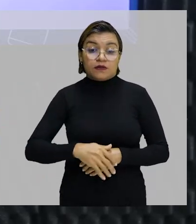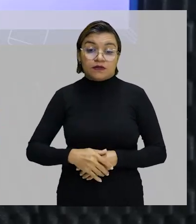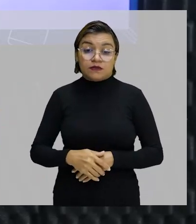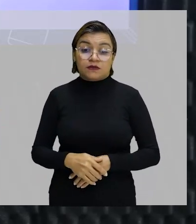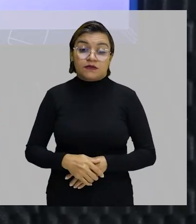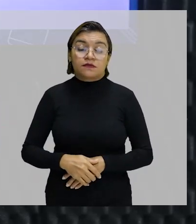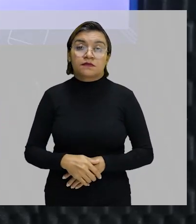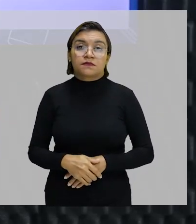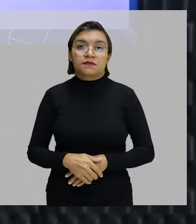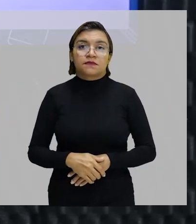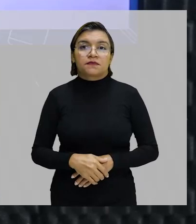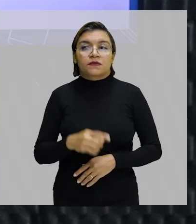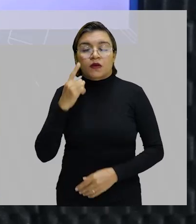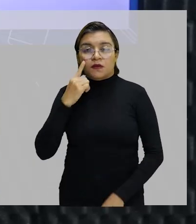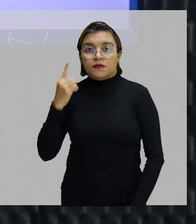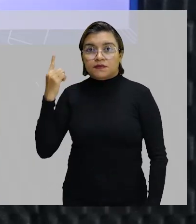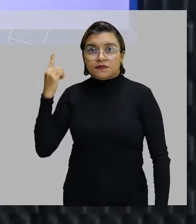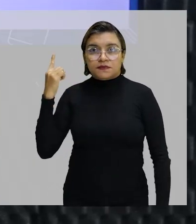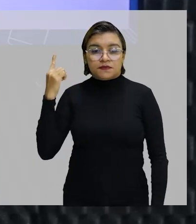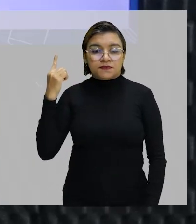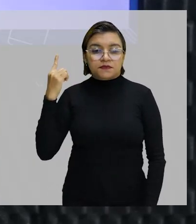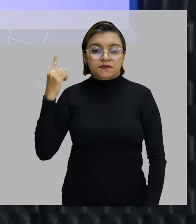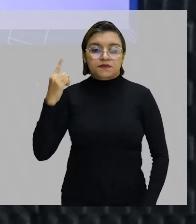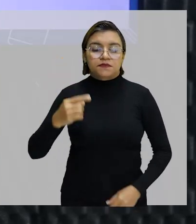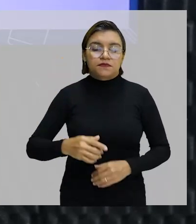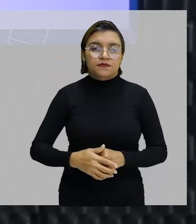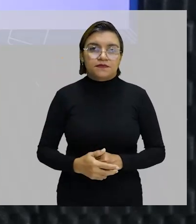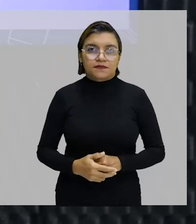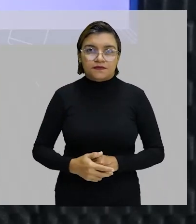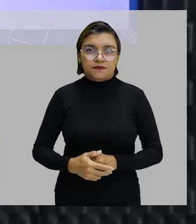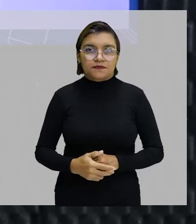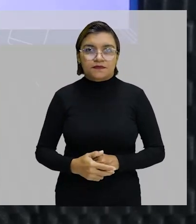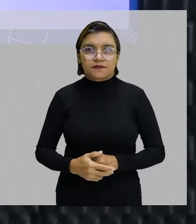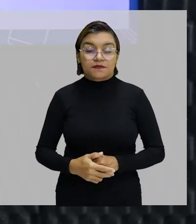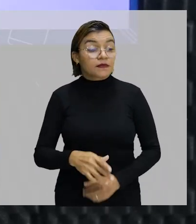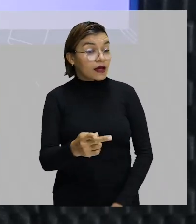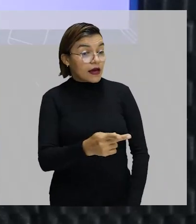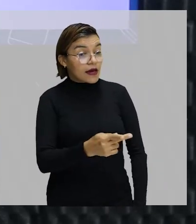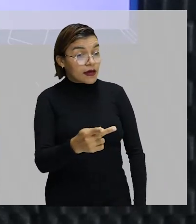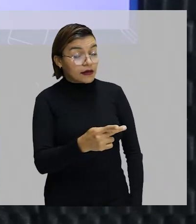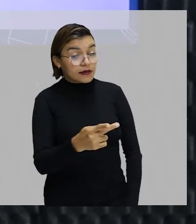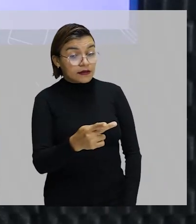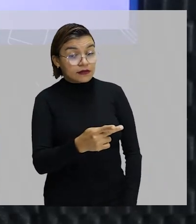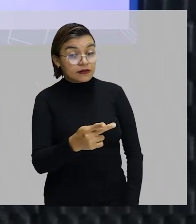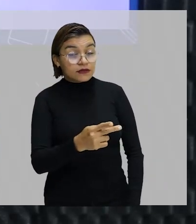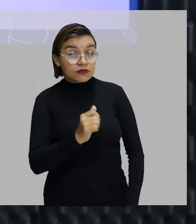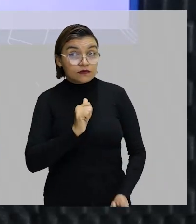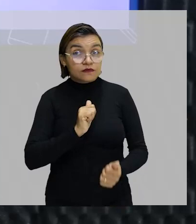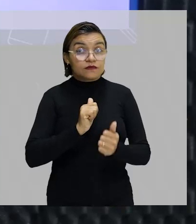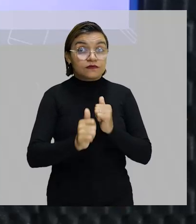have been playing football for an hour. Eles estão jogando futebol